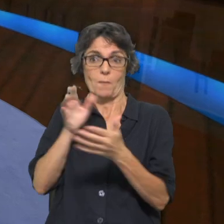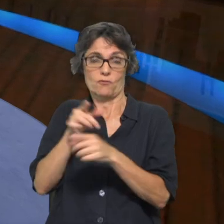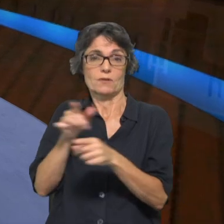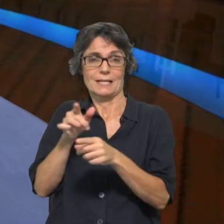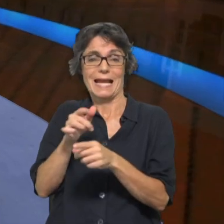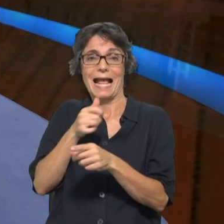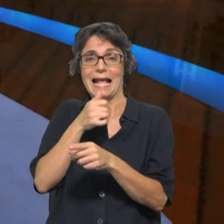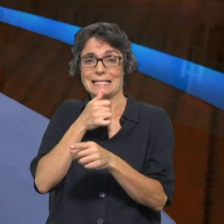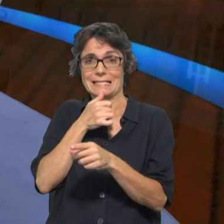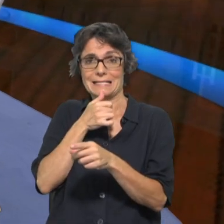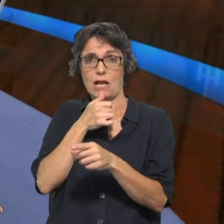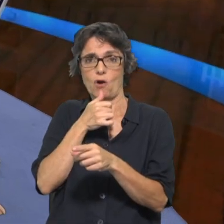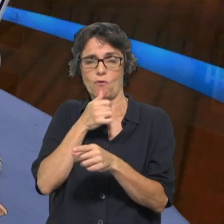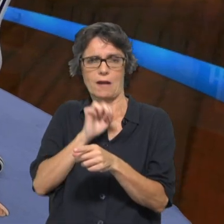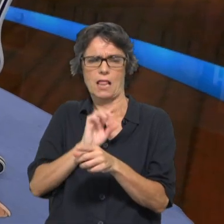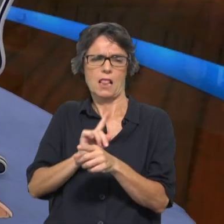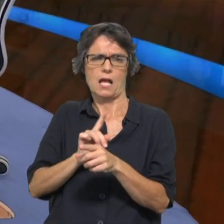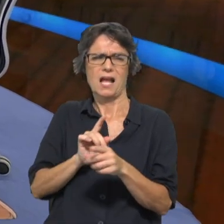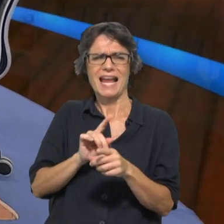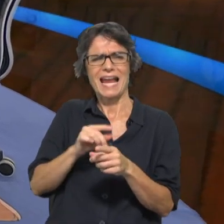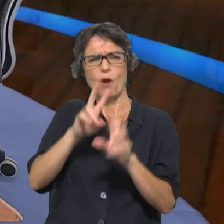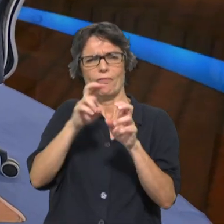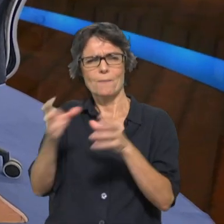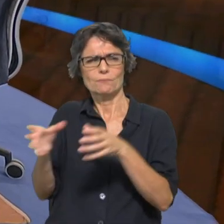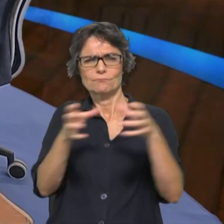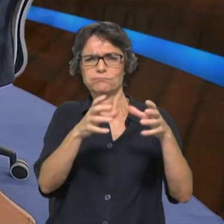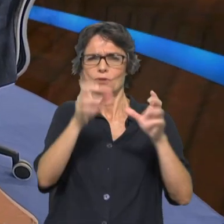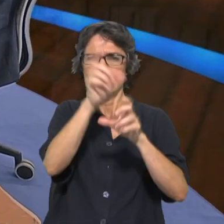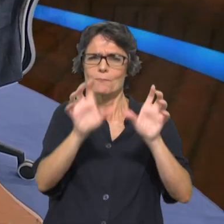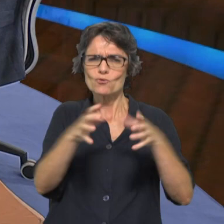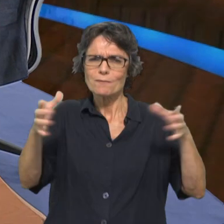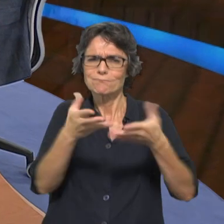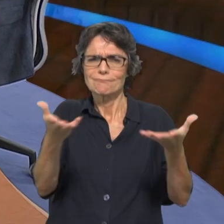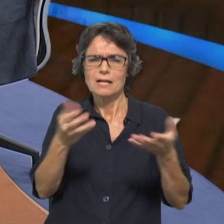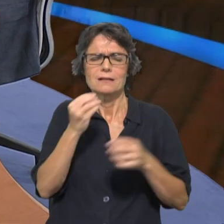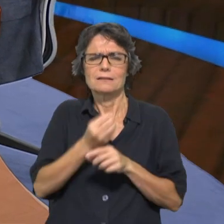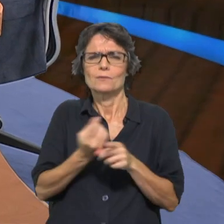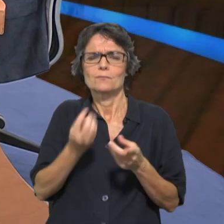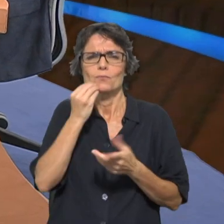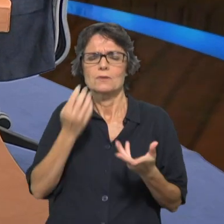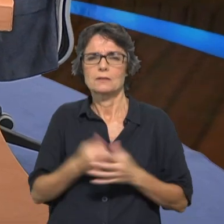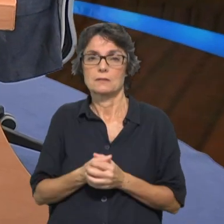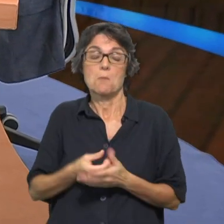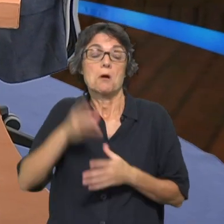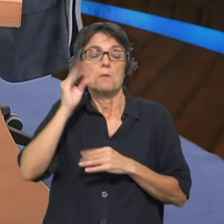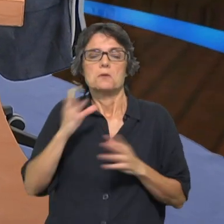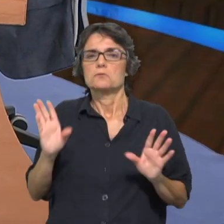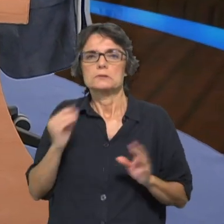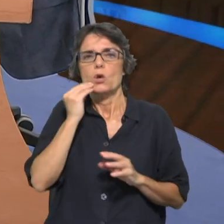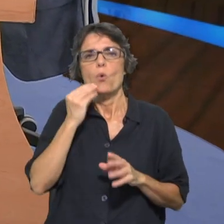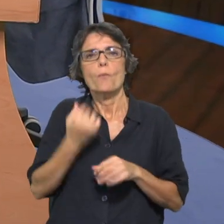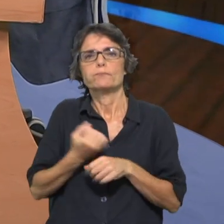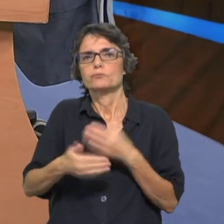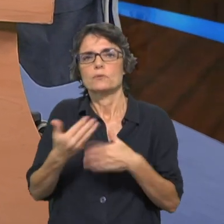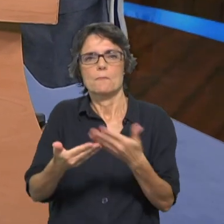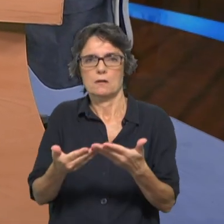decisão sobre os temas para um conjunto mais alargado de pessoas? Eu, como ainda não sei muito bem sequer como é que as coisas vão funcionar, tenho alguma, da mesma maneira